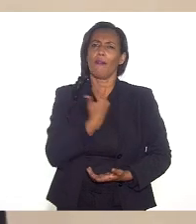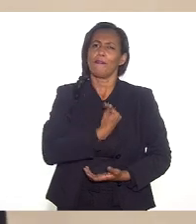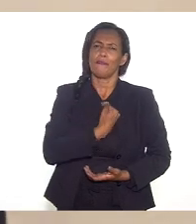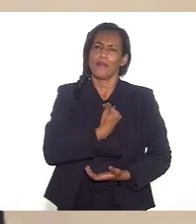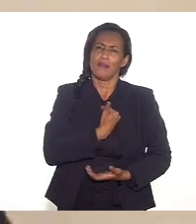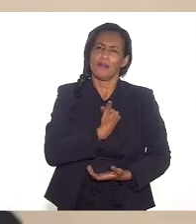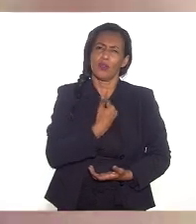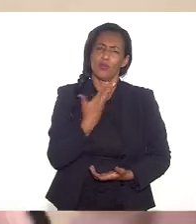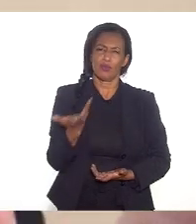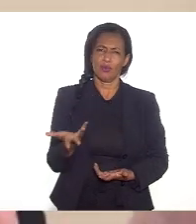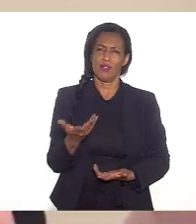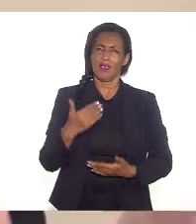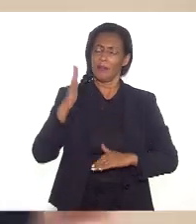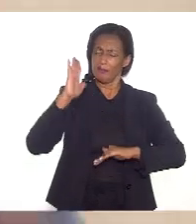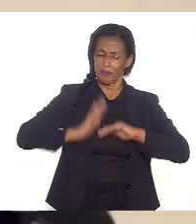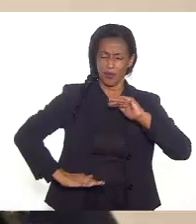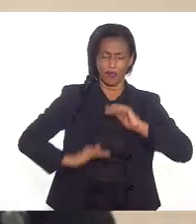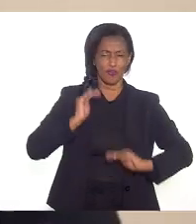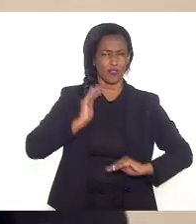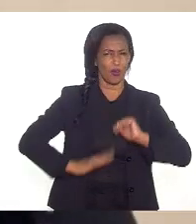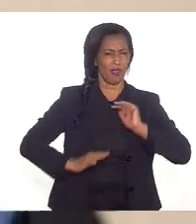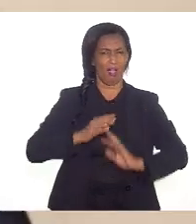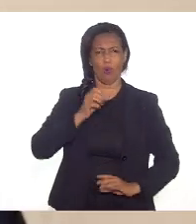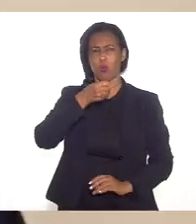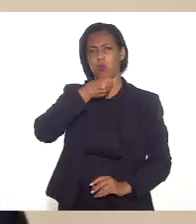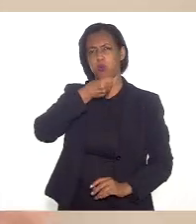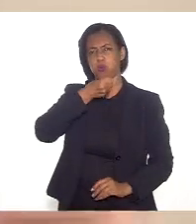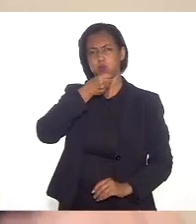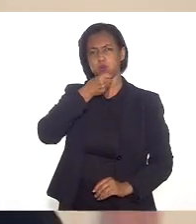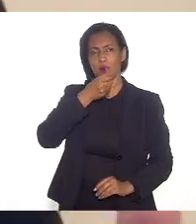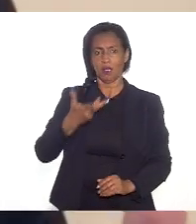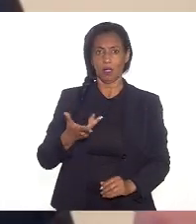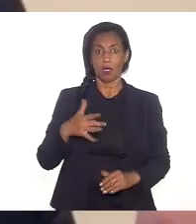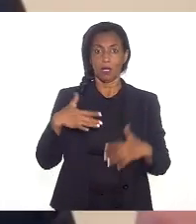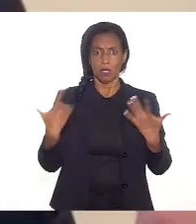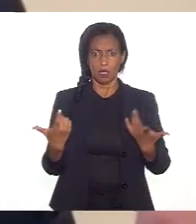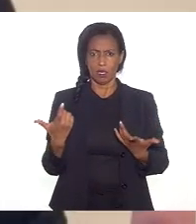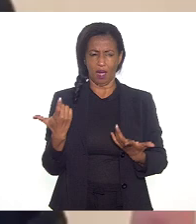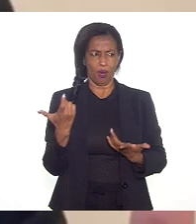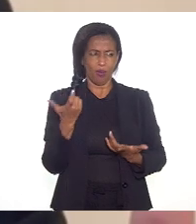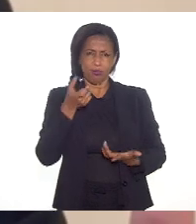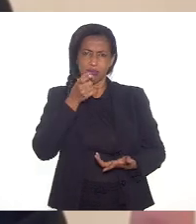grande profissional da área do jornalismo, e, ao ofendê-lo,